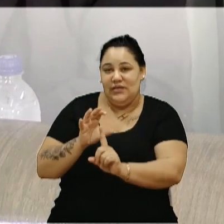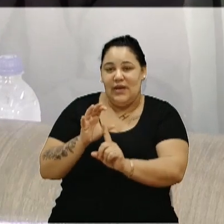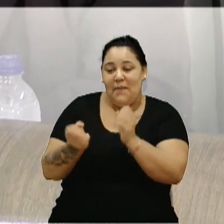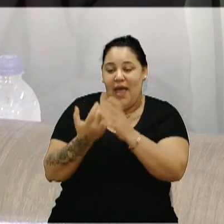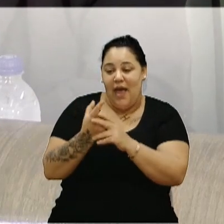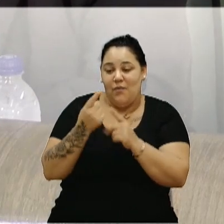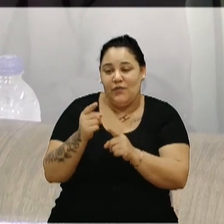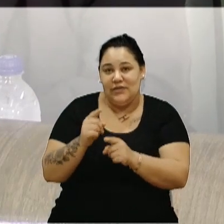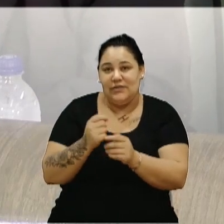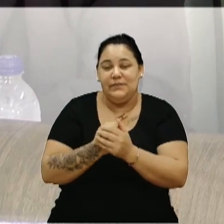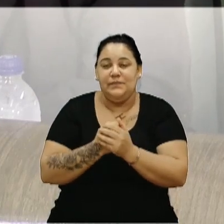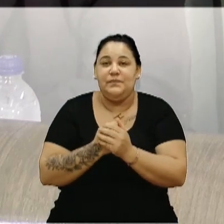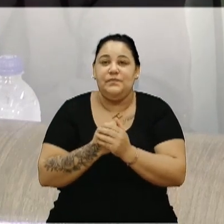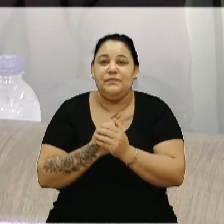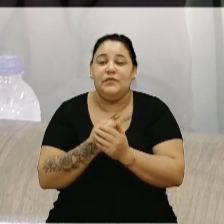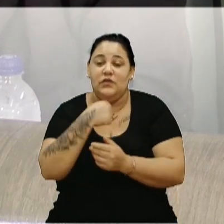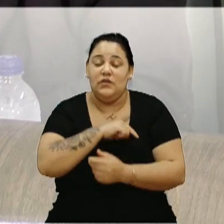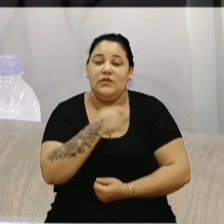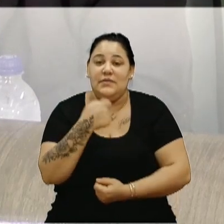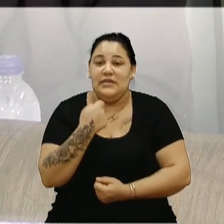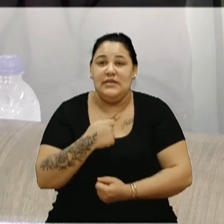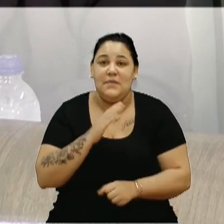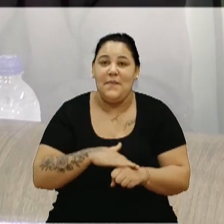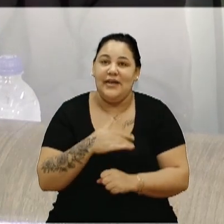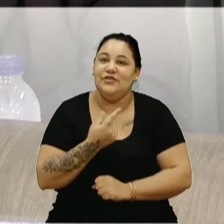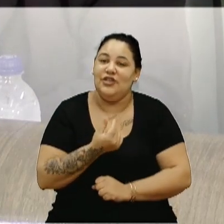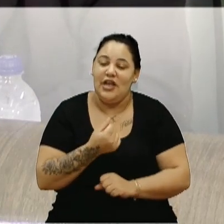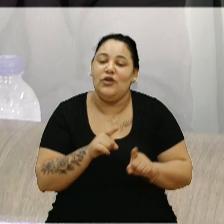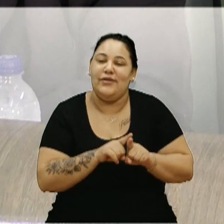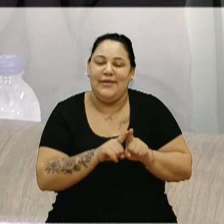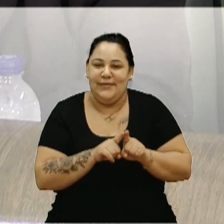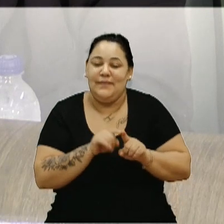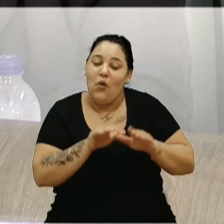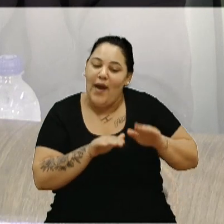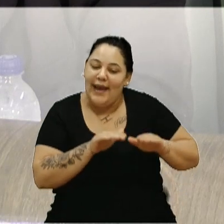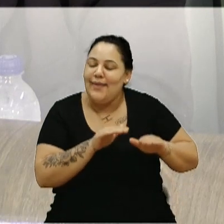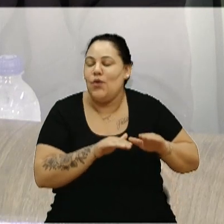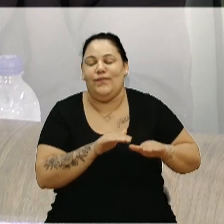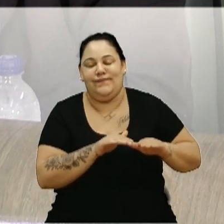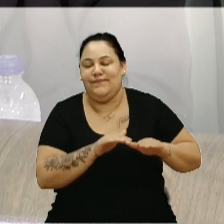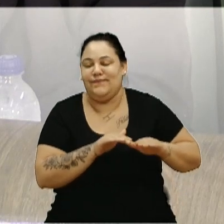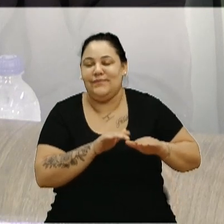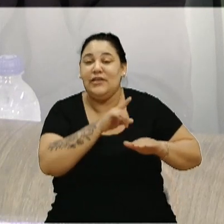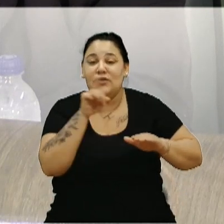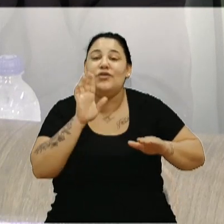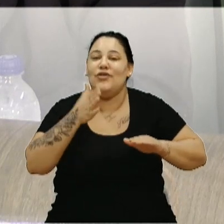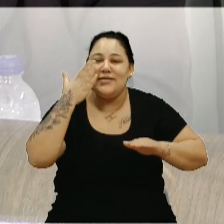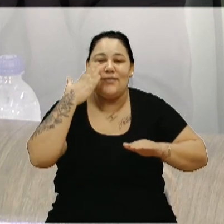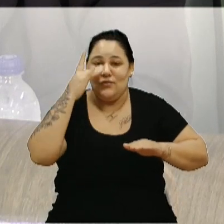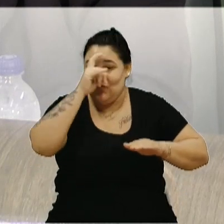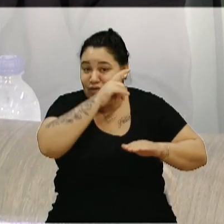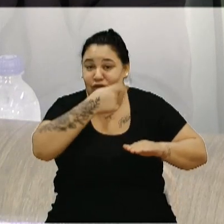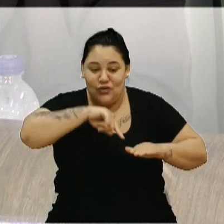haja um desequilíbrio. Enfim, nós precisamos de mais receita para que haja um equilíbrio. E a gente sabe das dificuldades que nós